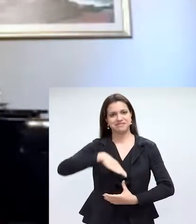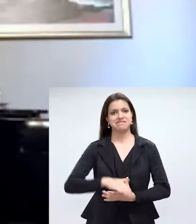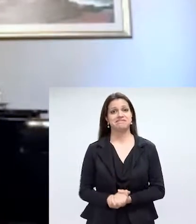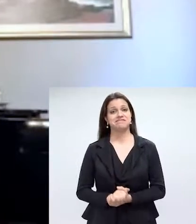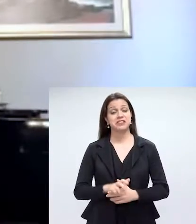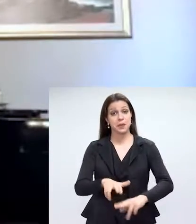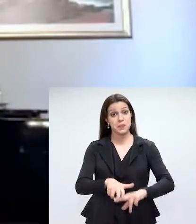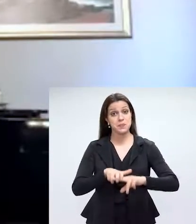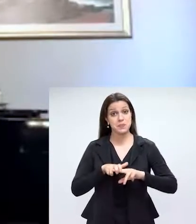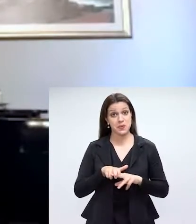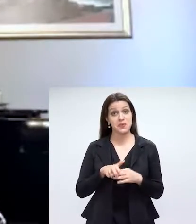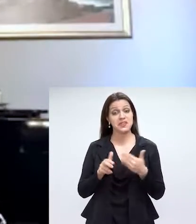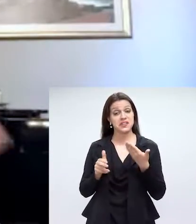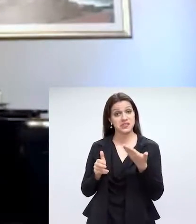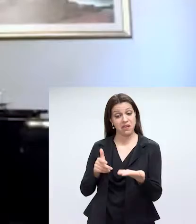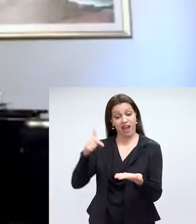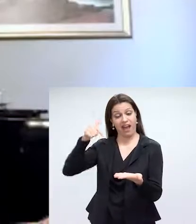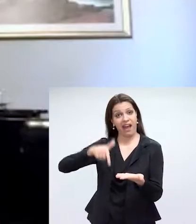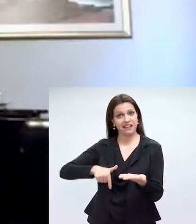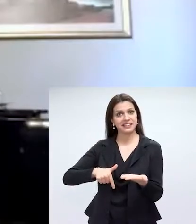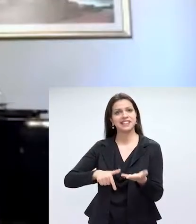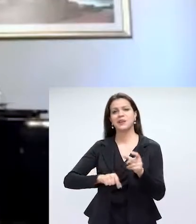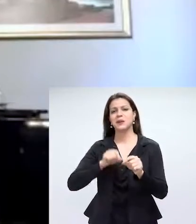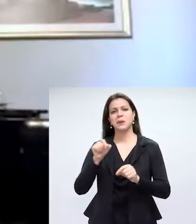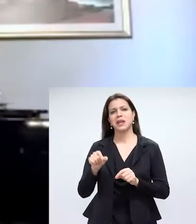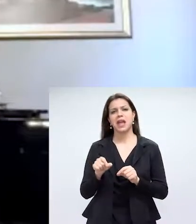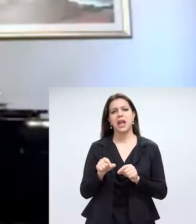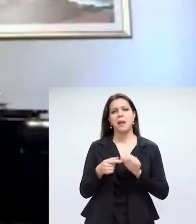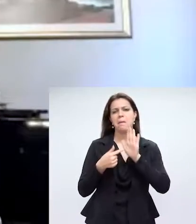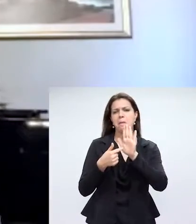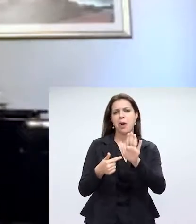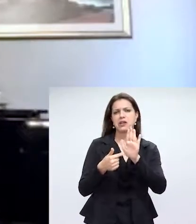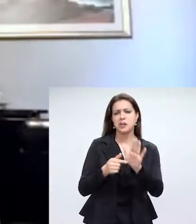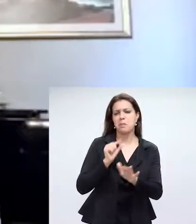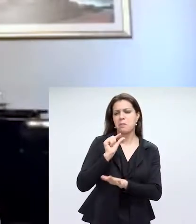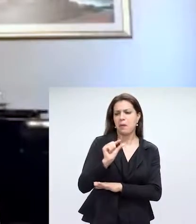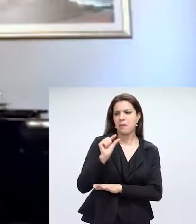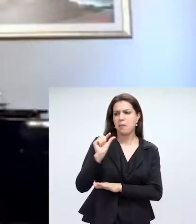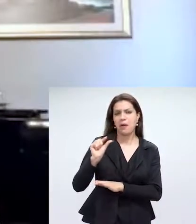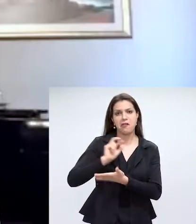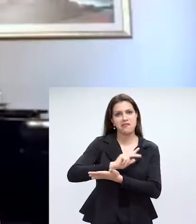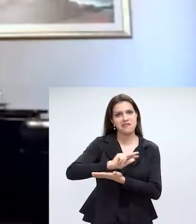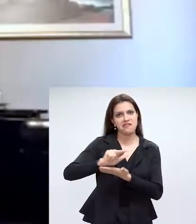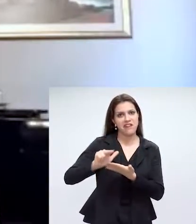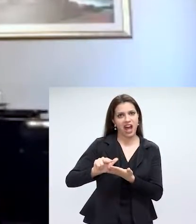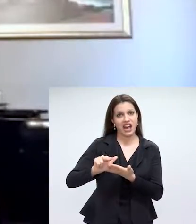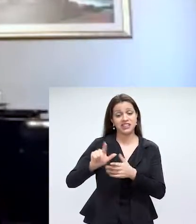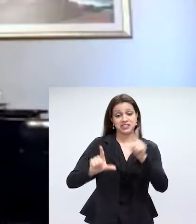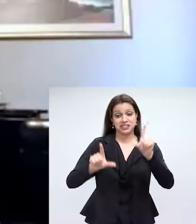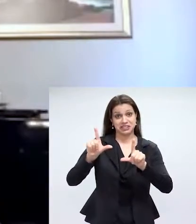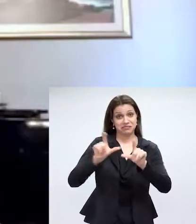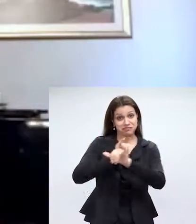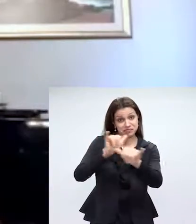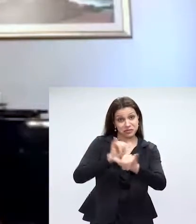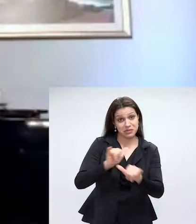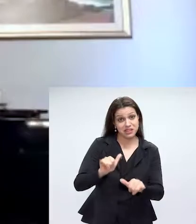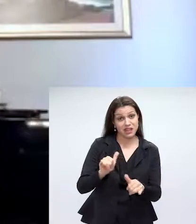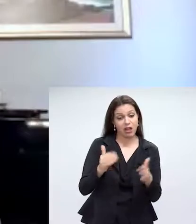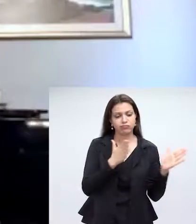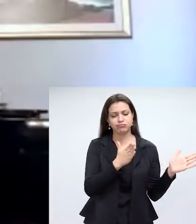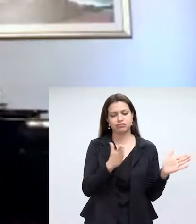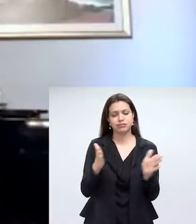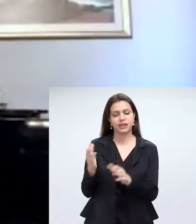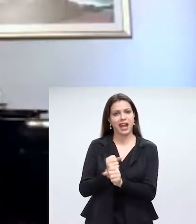do direito das mulheres e também do combate à violência. E é por isso que a gente vai trazer aqui um pedacinho